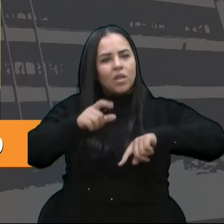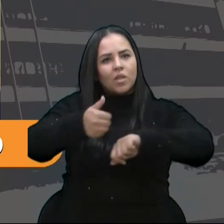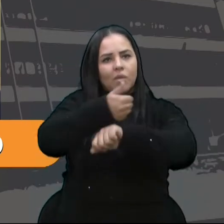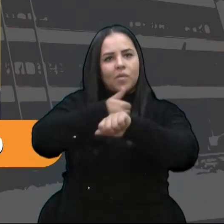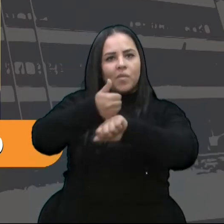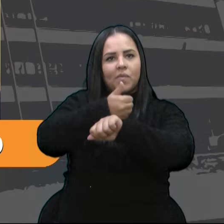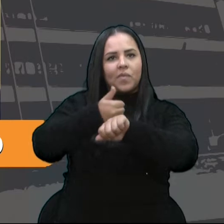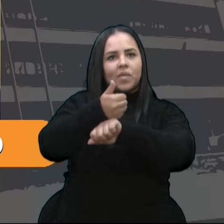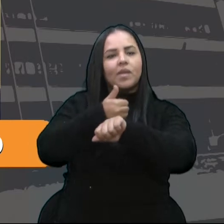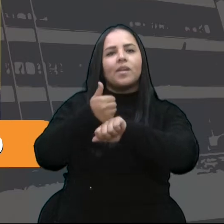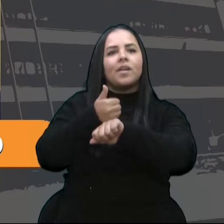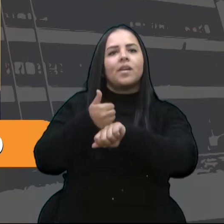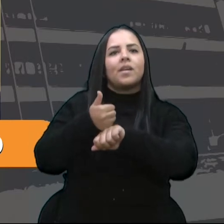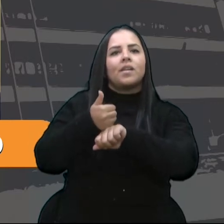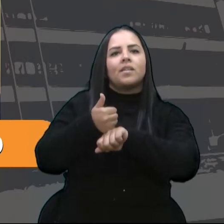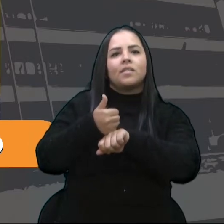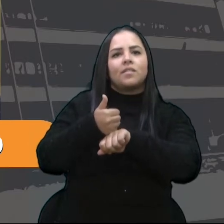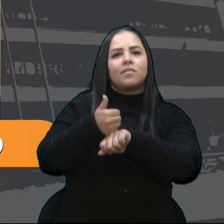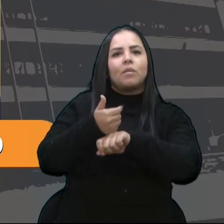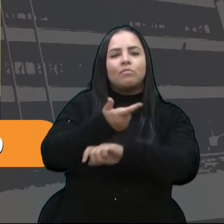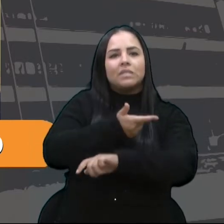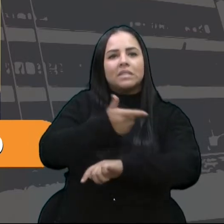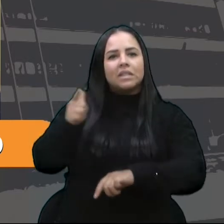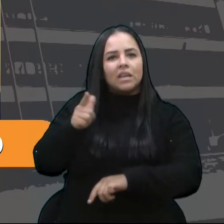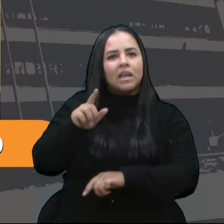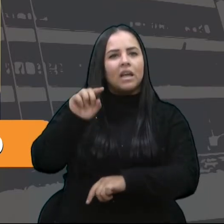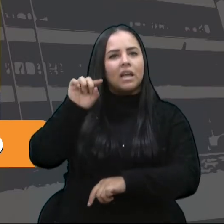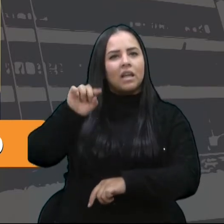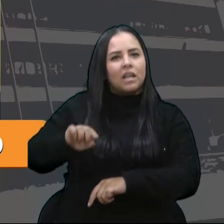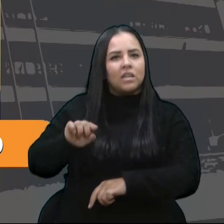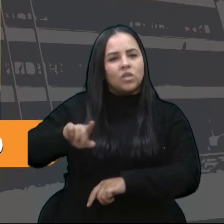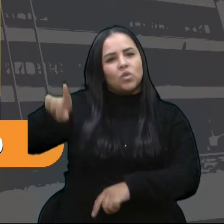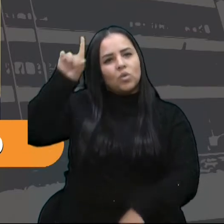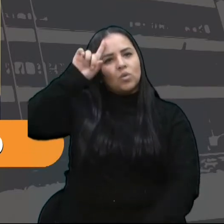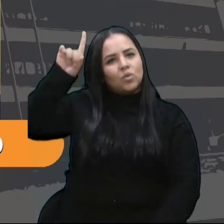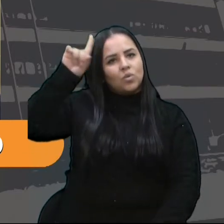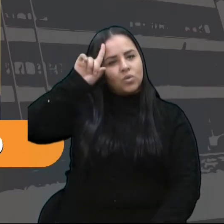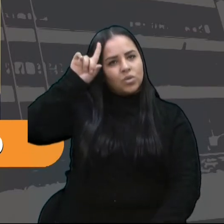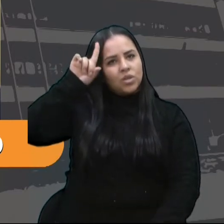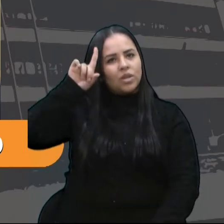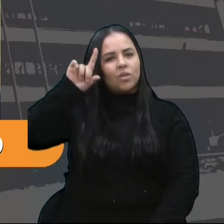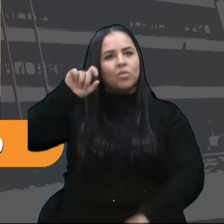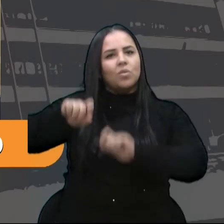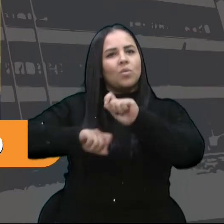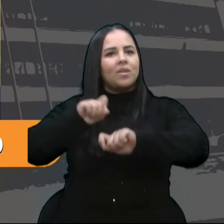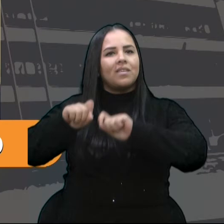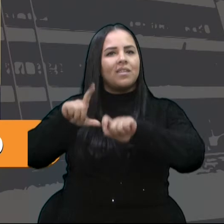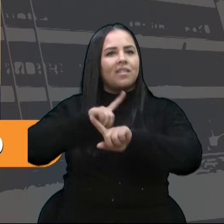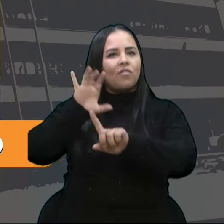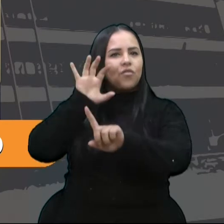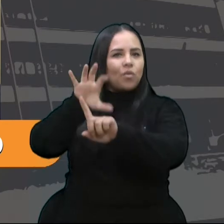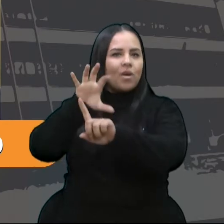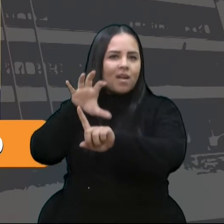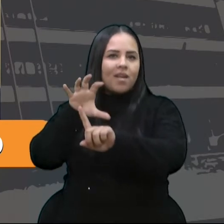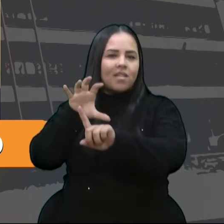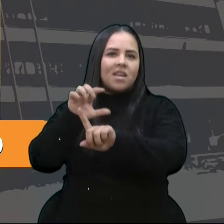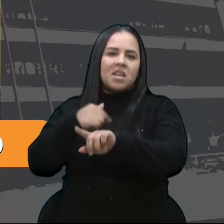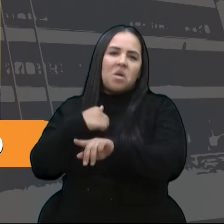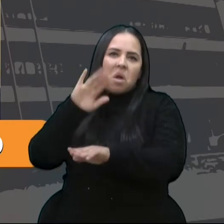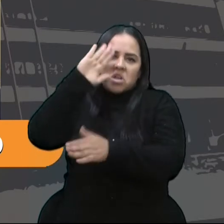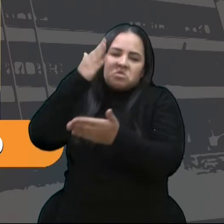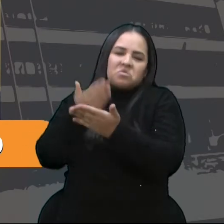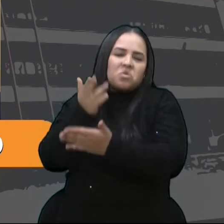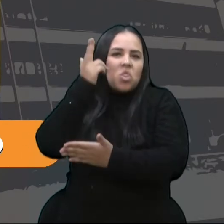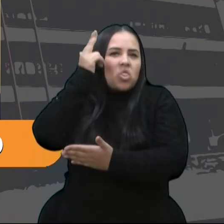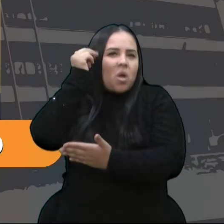não esteja suscetível diariamente a essas pressões que acontecem e são, eu diria até que normais